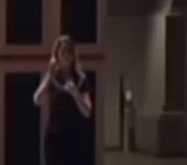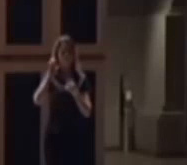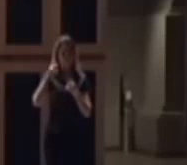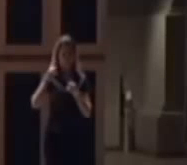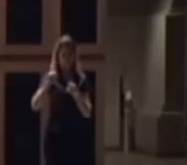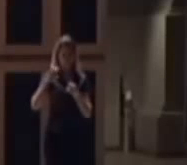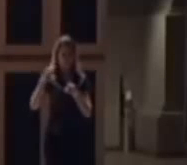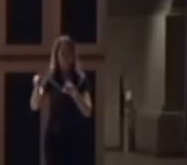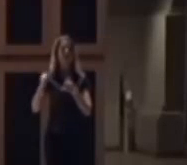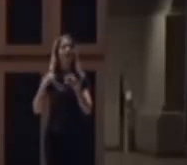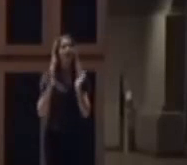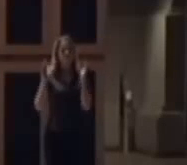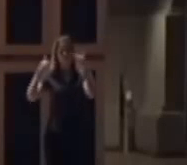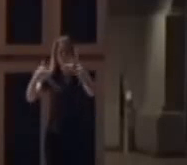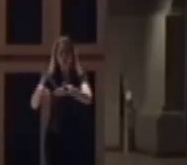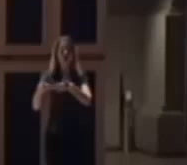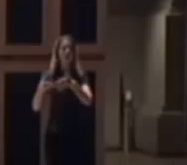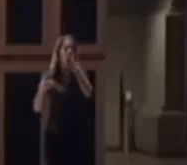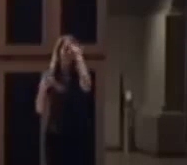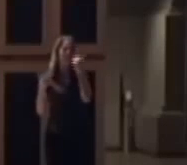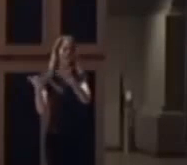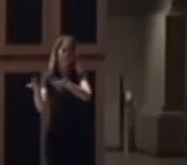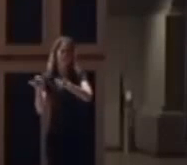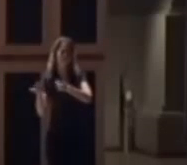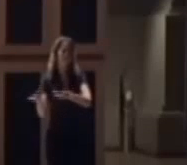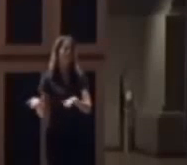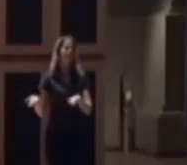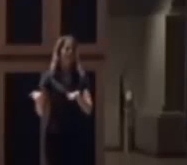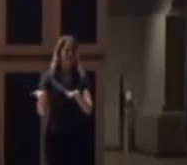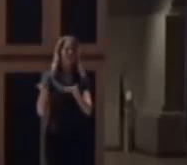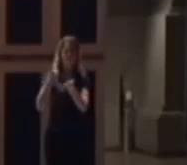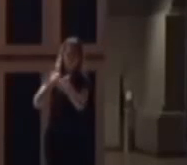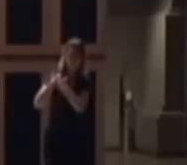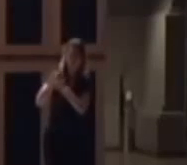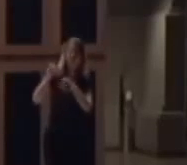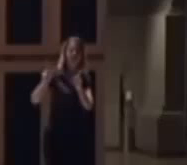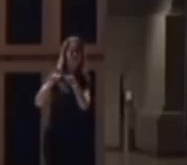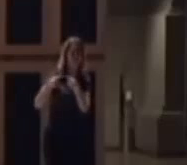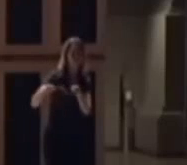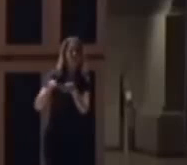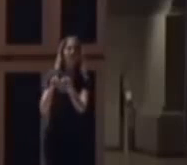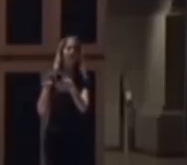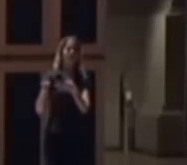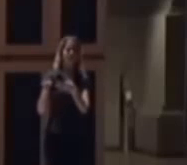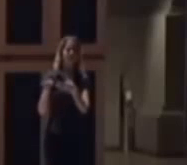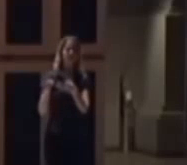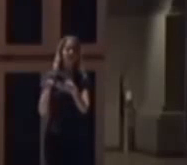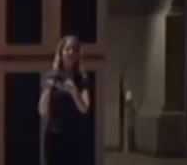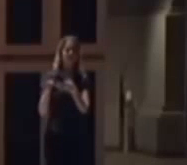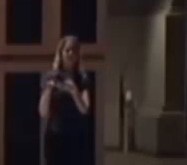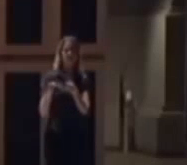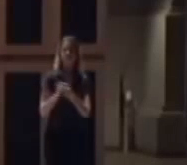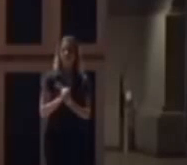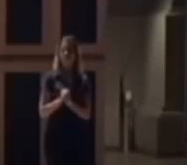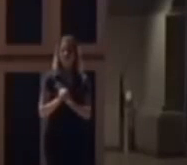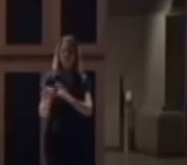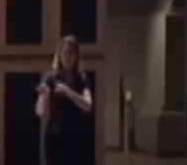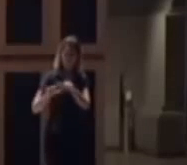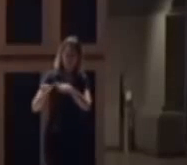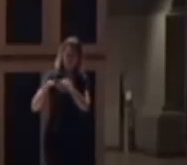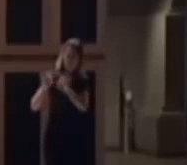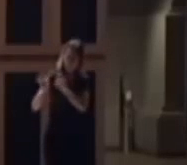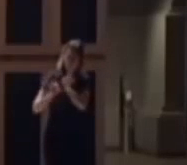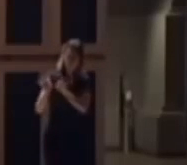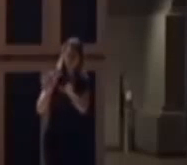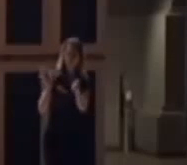de regência para jovens maestros. Isso apenas para citar alguns dos programas da Filarmônica e que